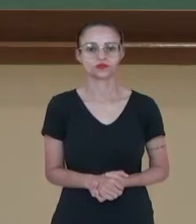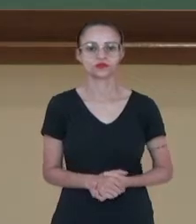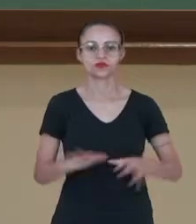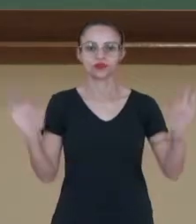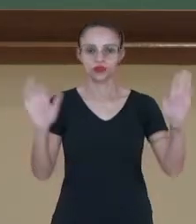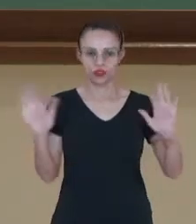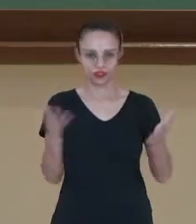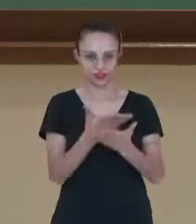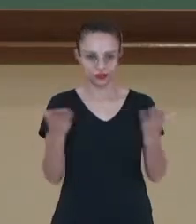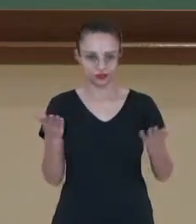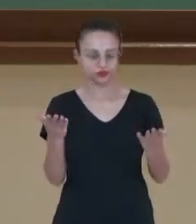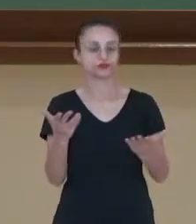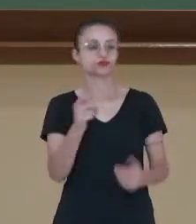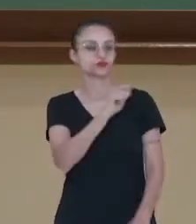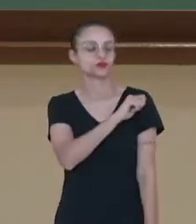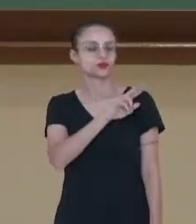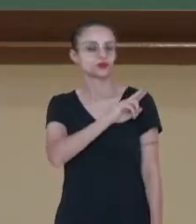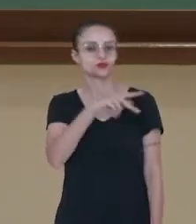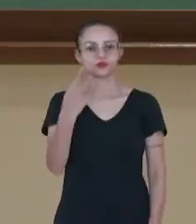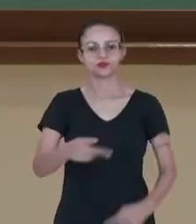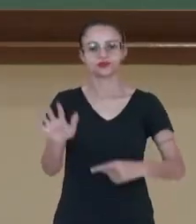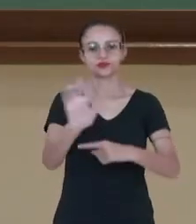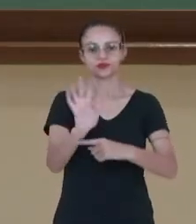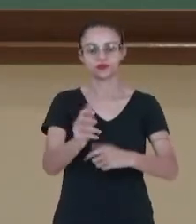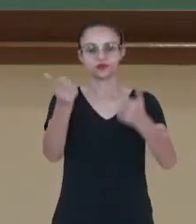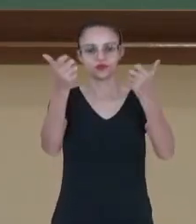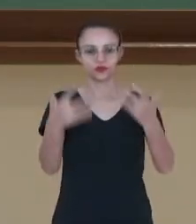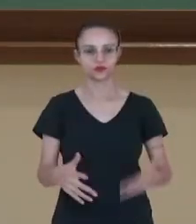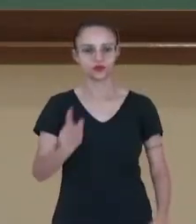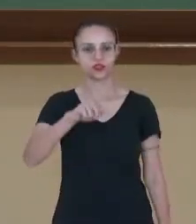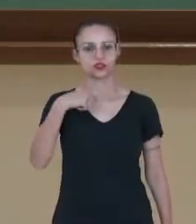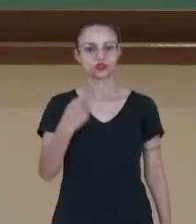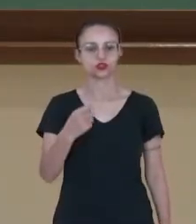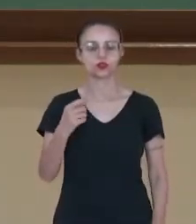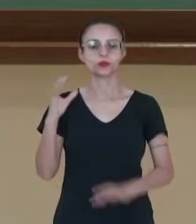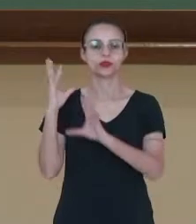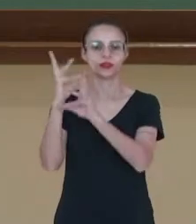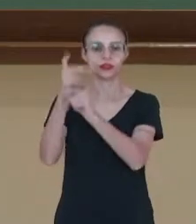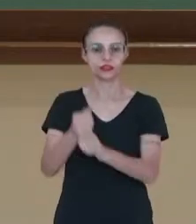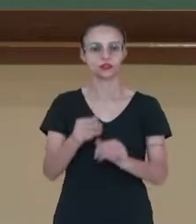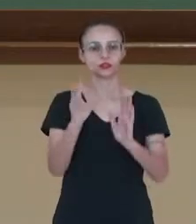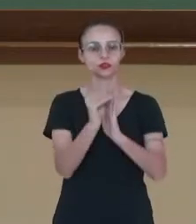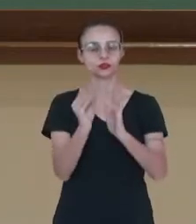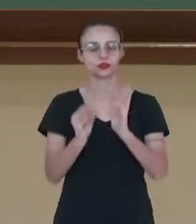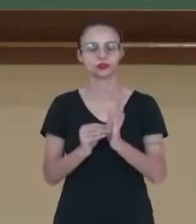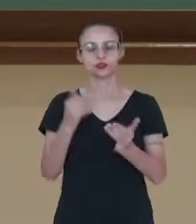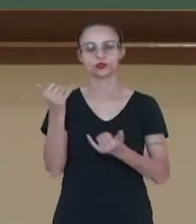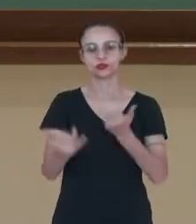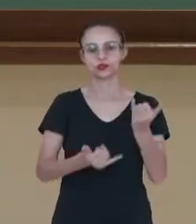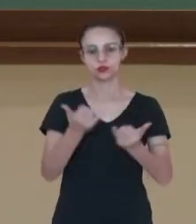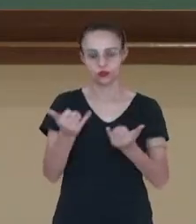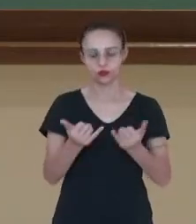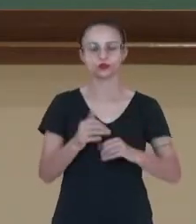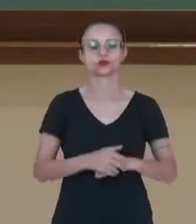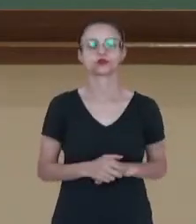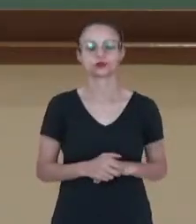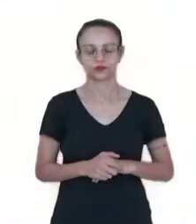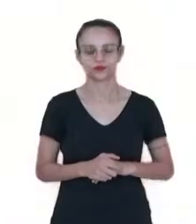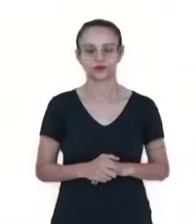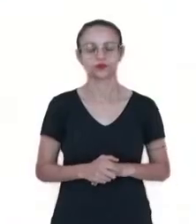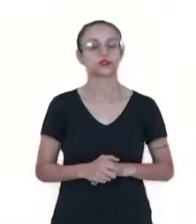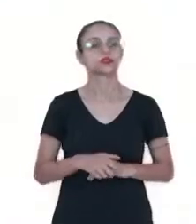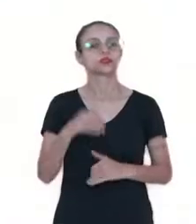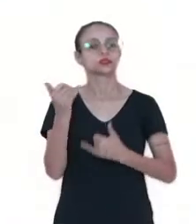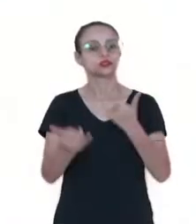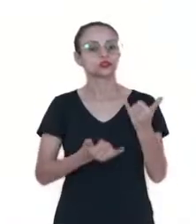Olá, estudantes da segunda série! Nesse vídeo vamos falar sobre a retomada dos jogos. E o que sabemos?